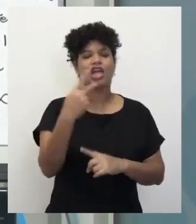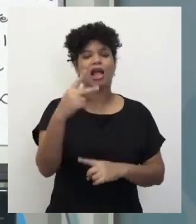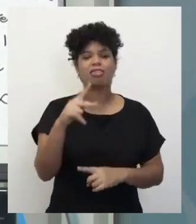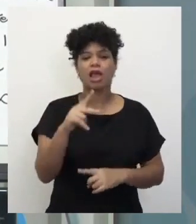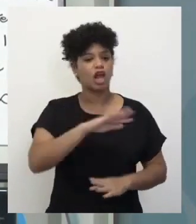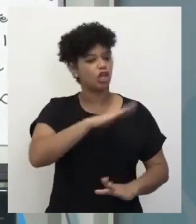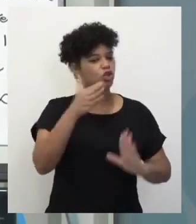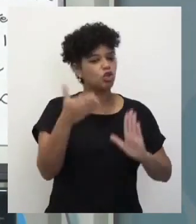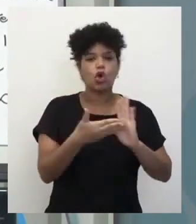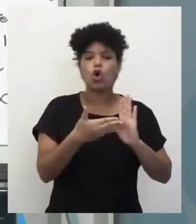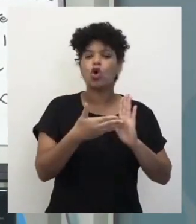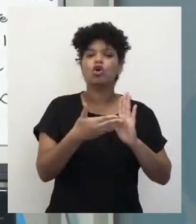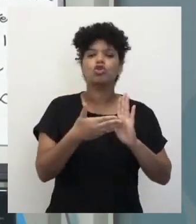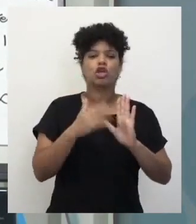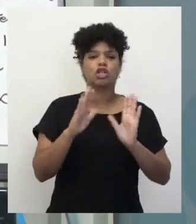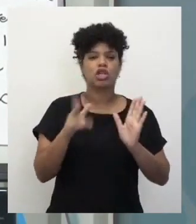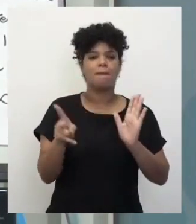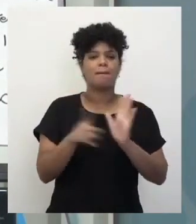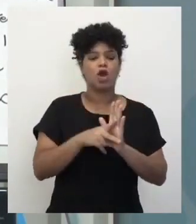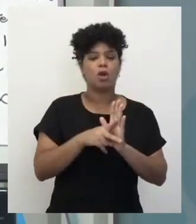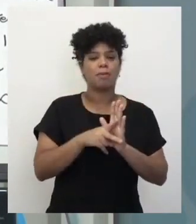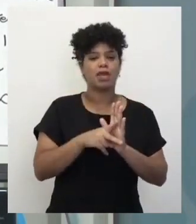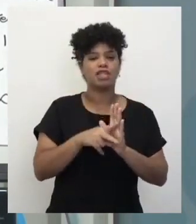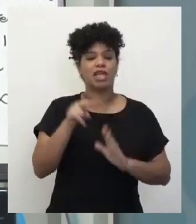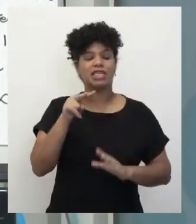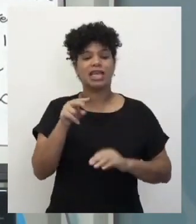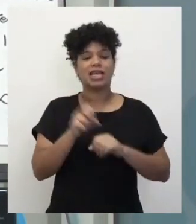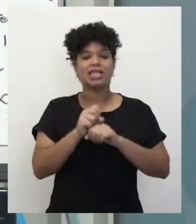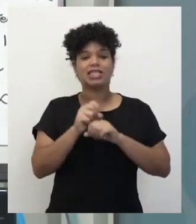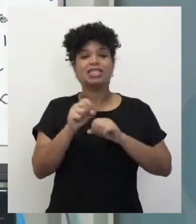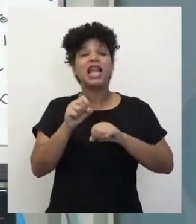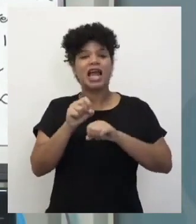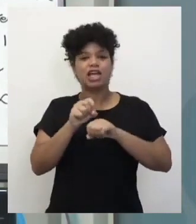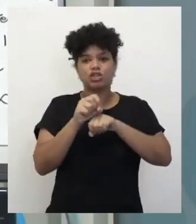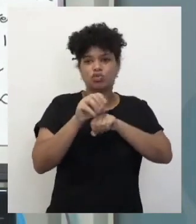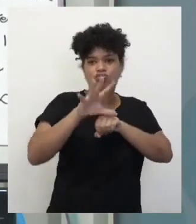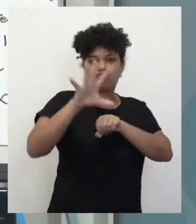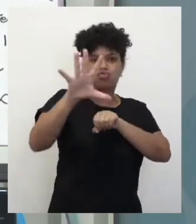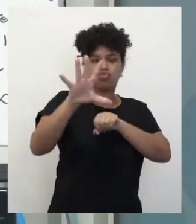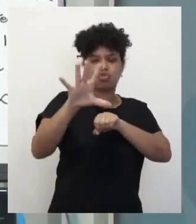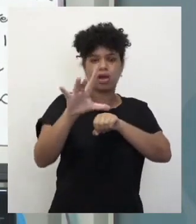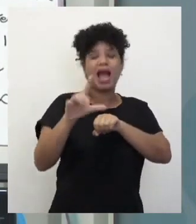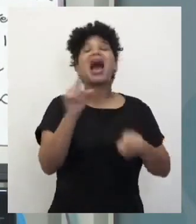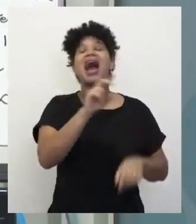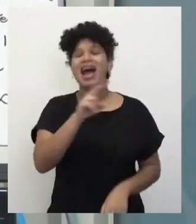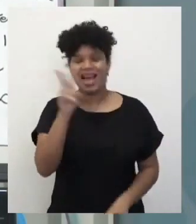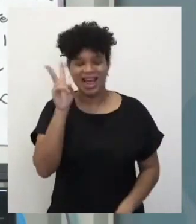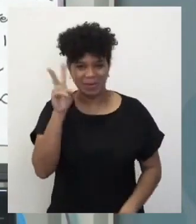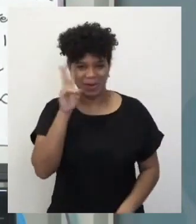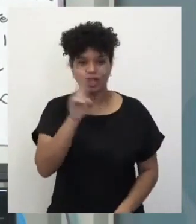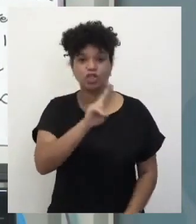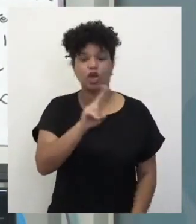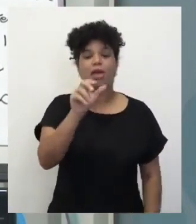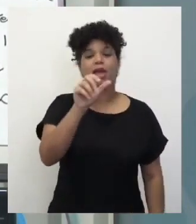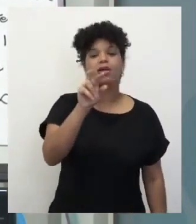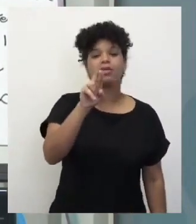com projeções, né, de slides. É a Regina Silveira. Regina Silveira. Okay. Onde